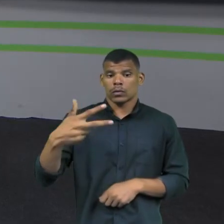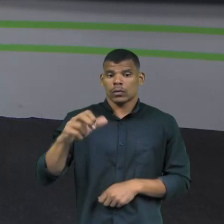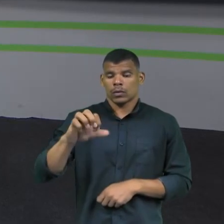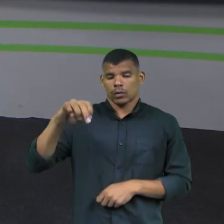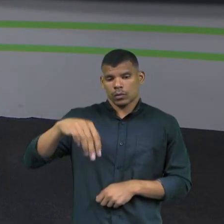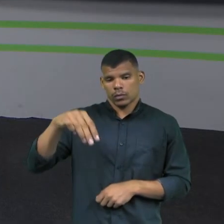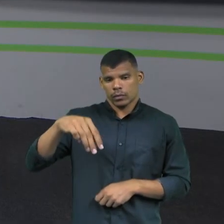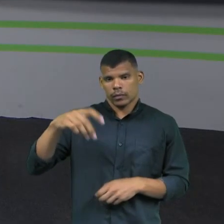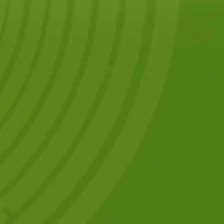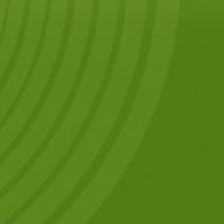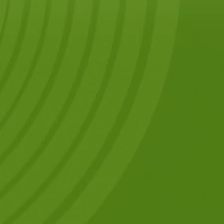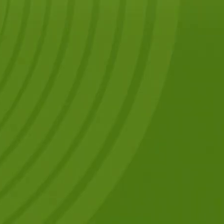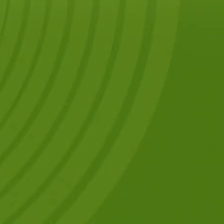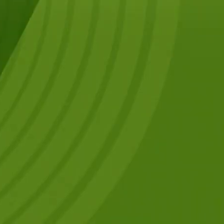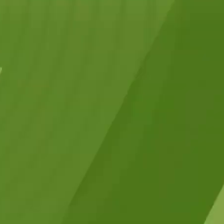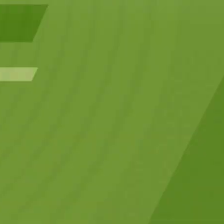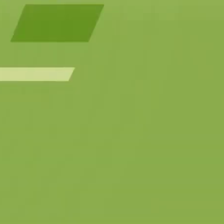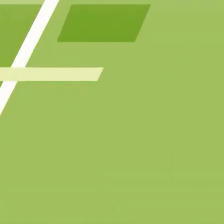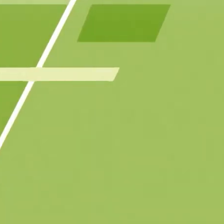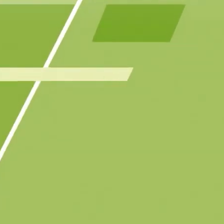39 minutos.